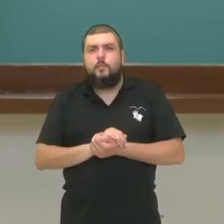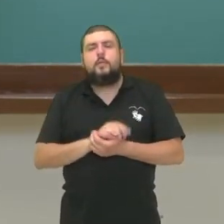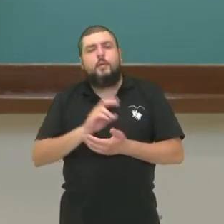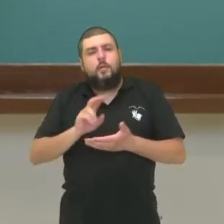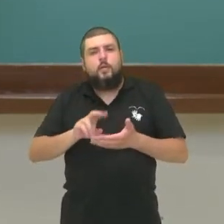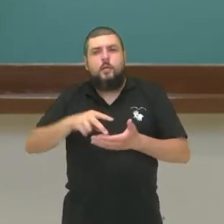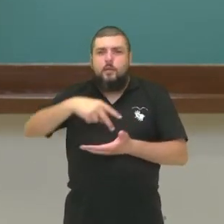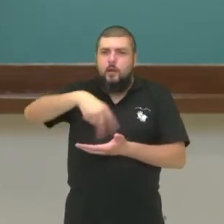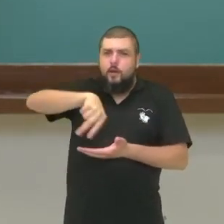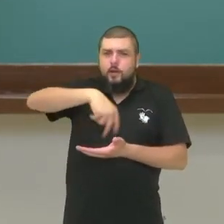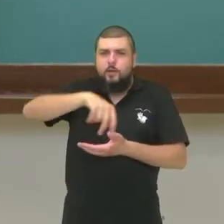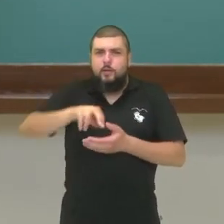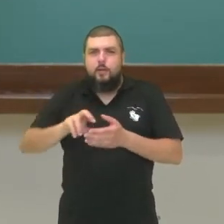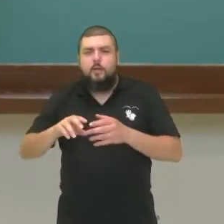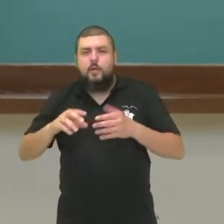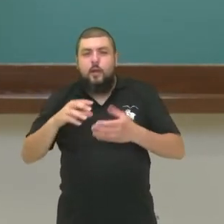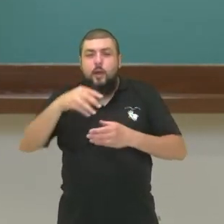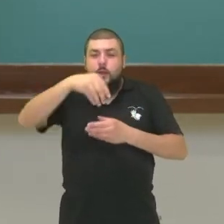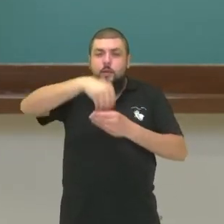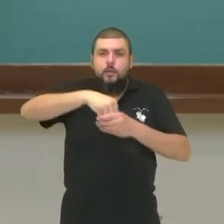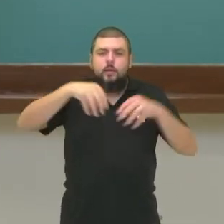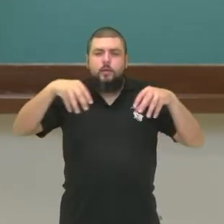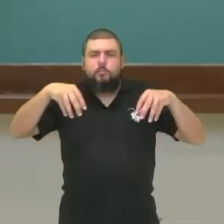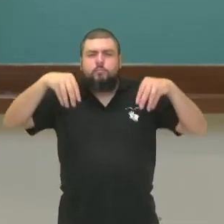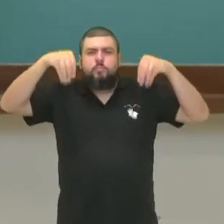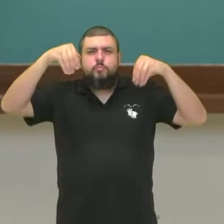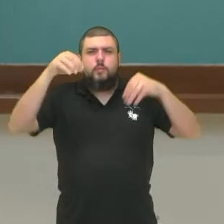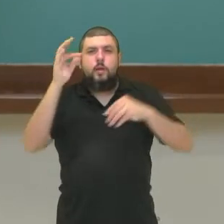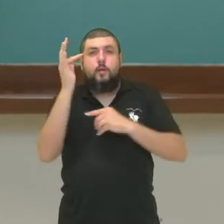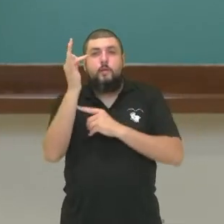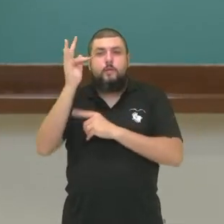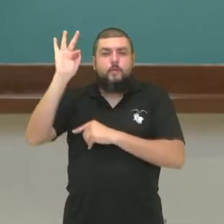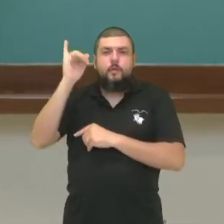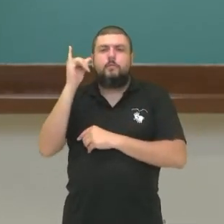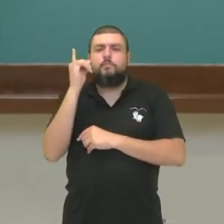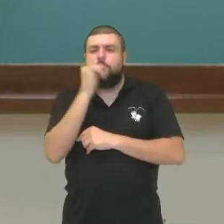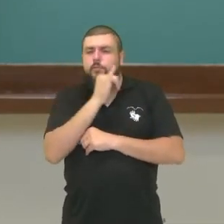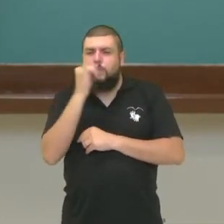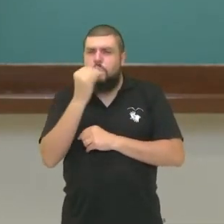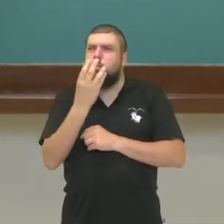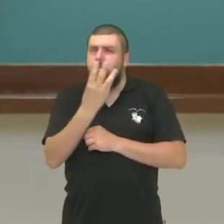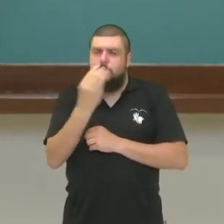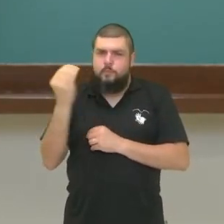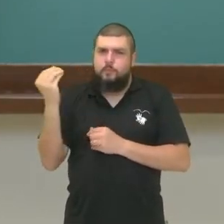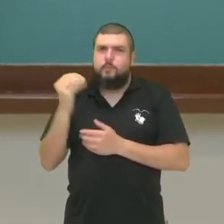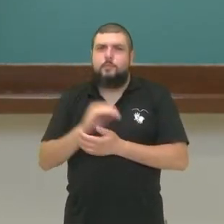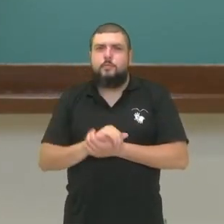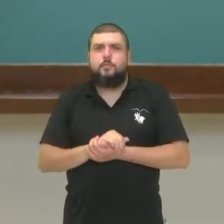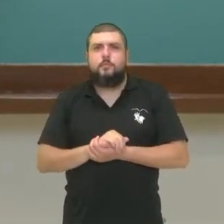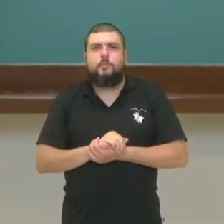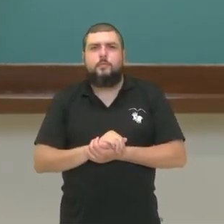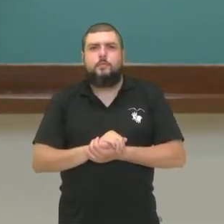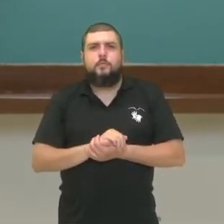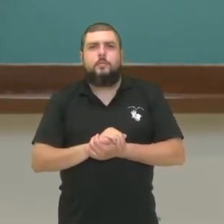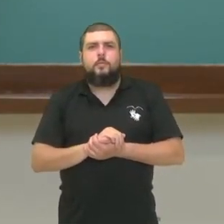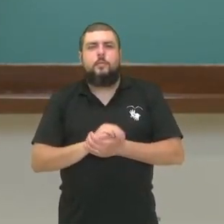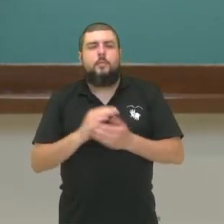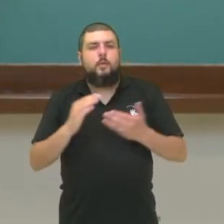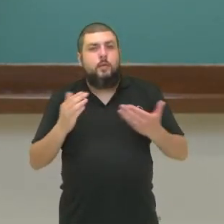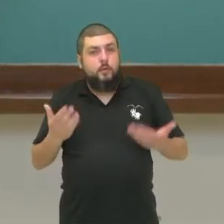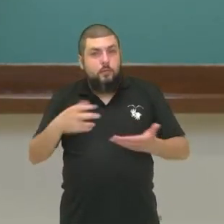das cortes francesa e italiana principalmente, tá? Então a dança ressurge no